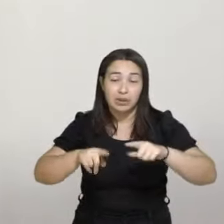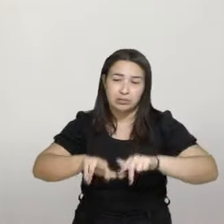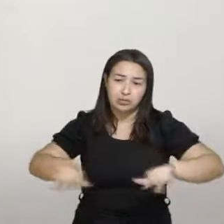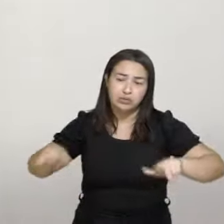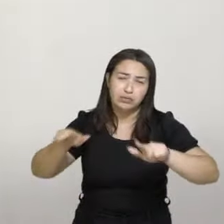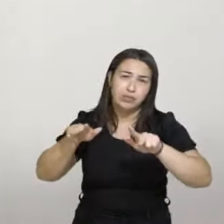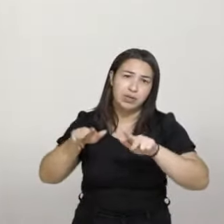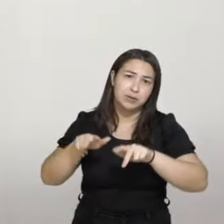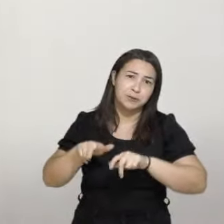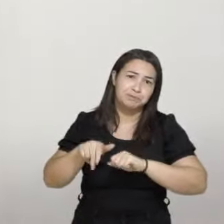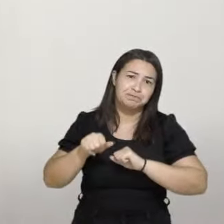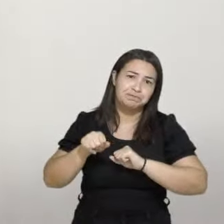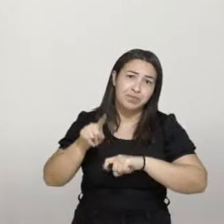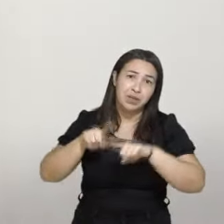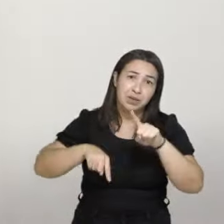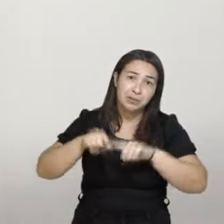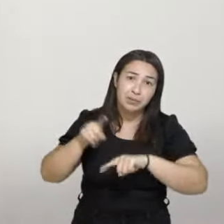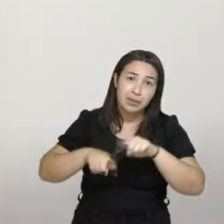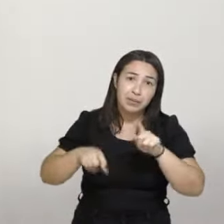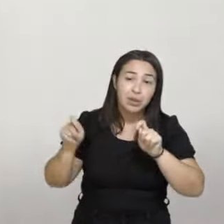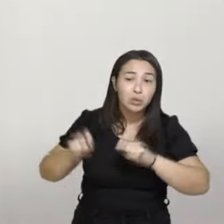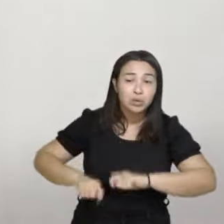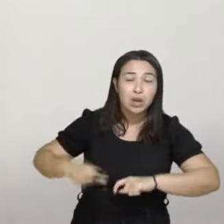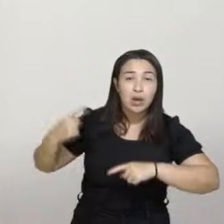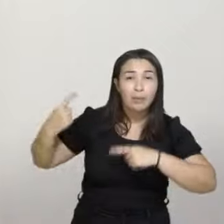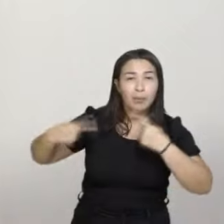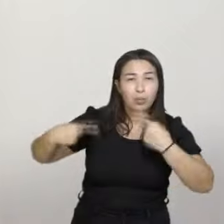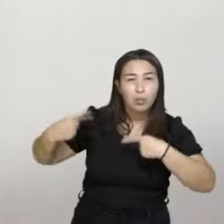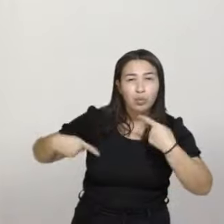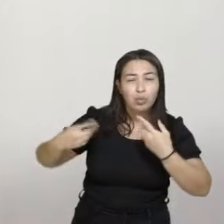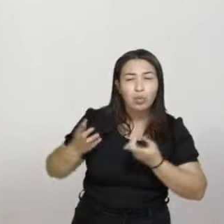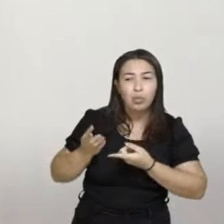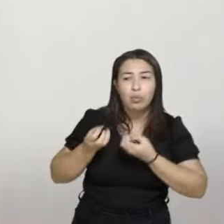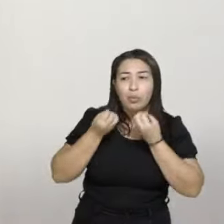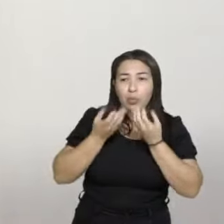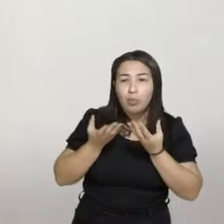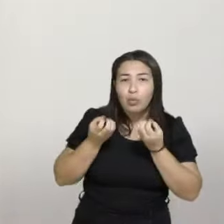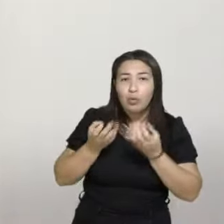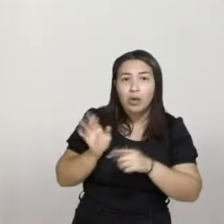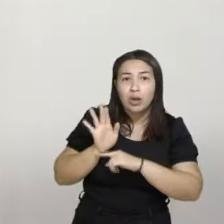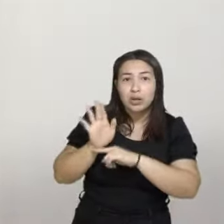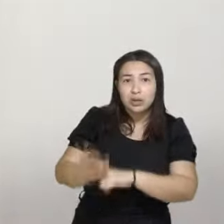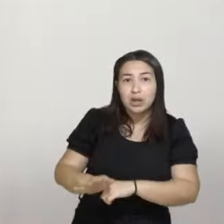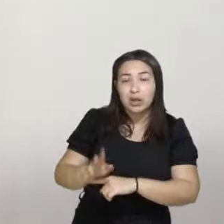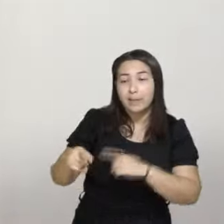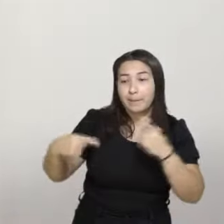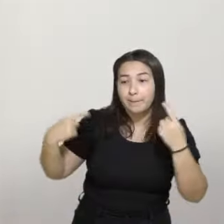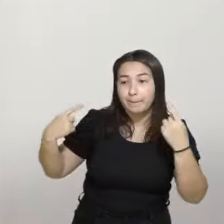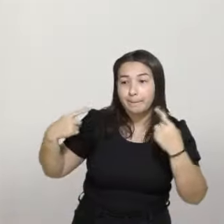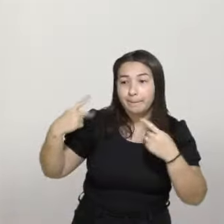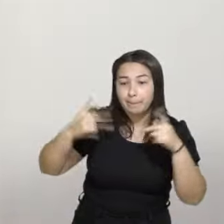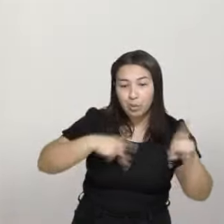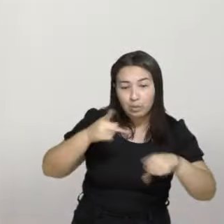com equipamentos para garantir uma política para a população migrante, para conseguir garantir políticas